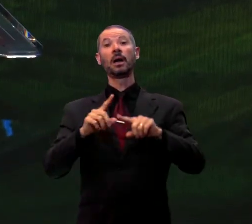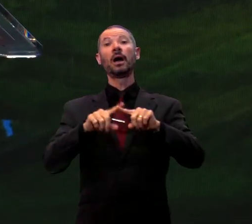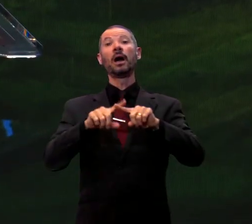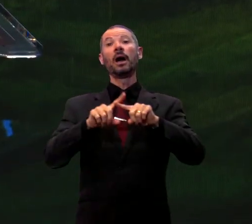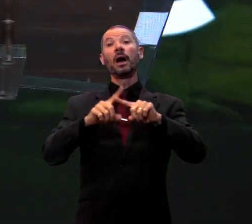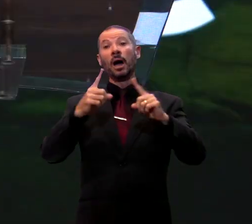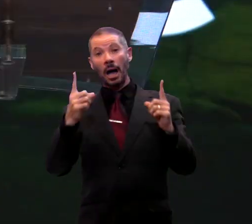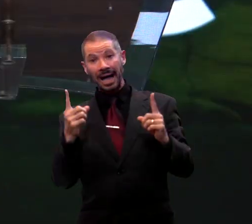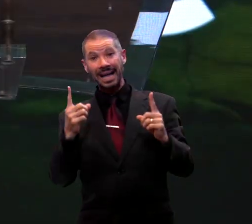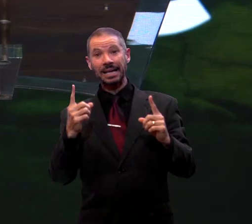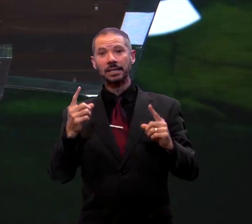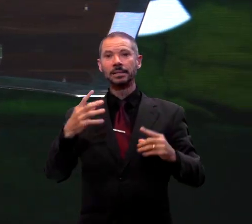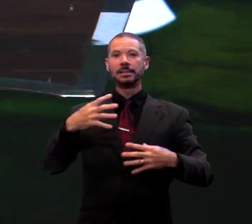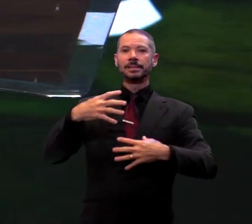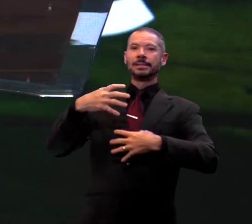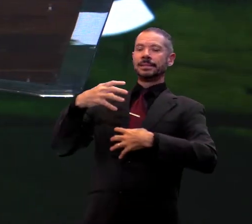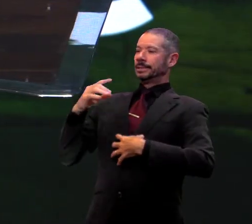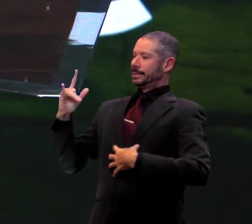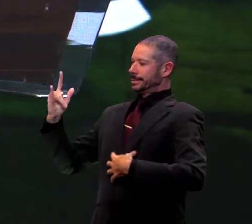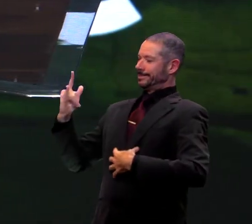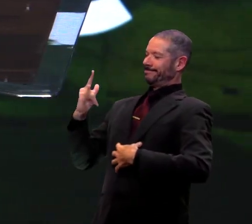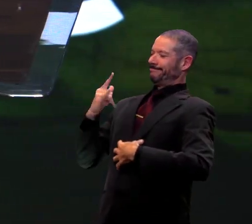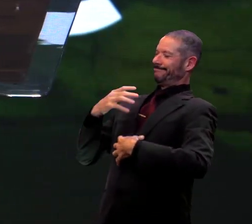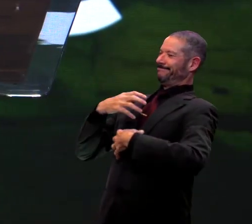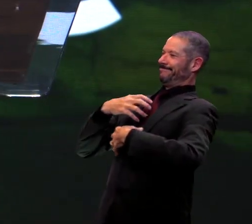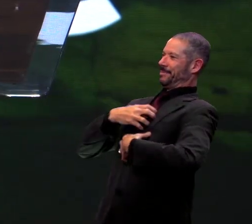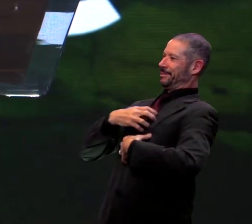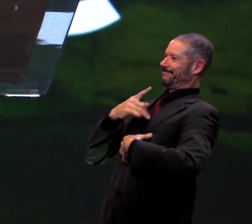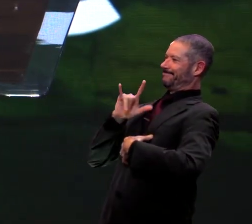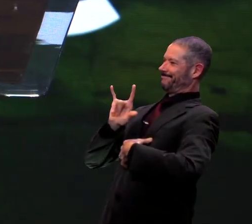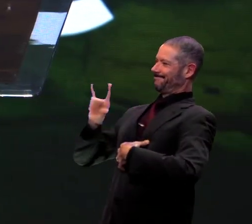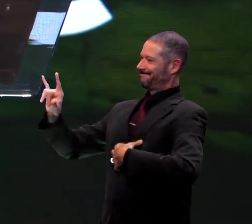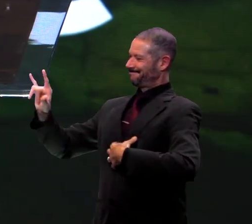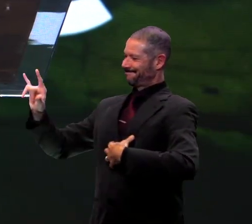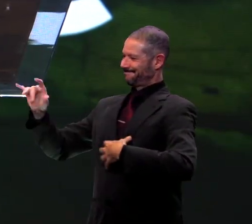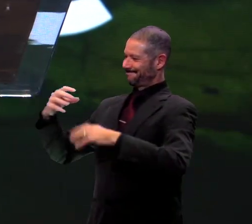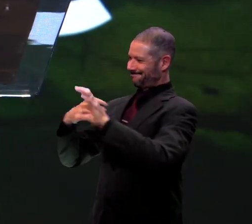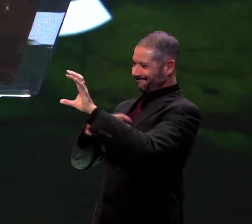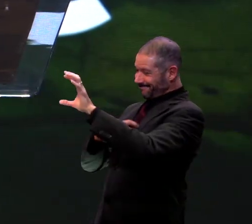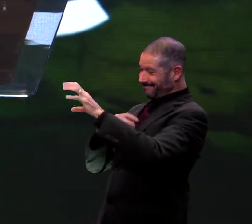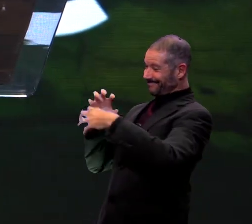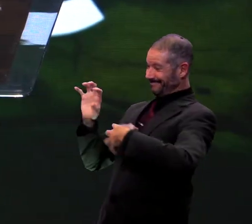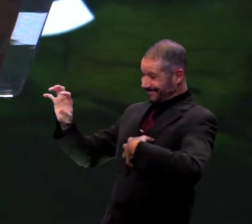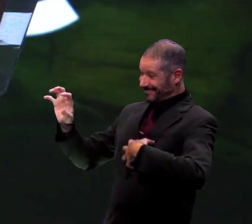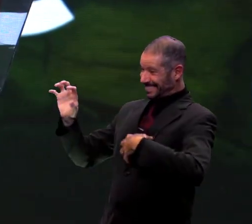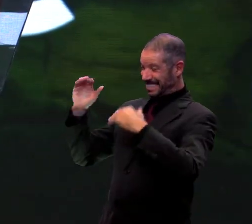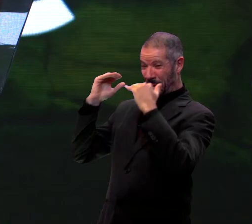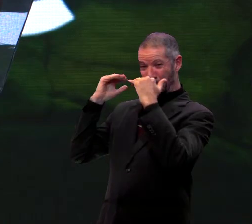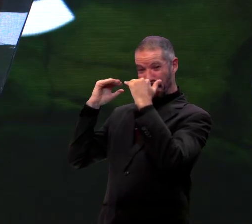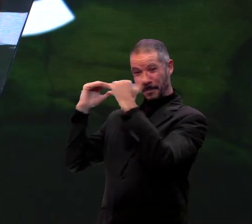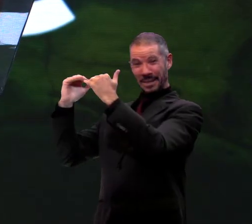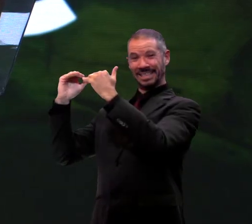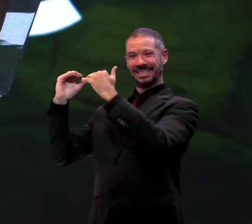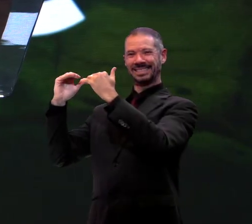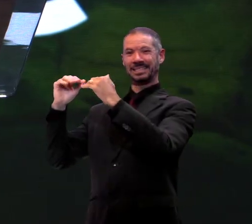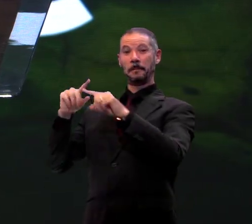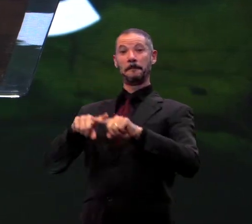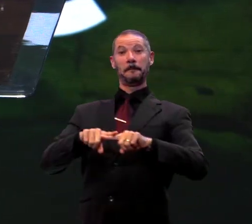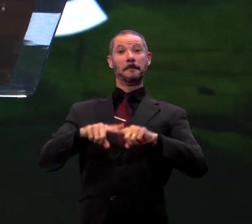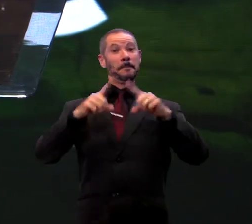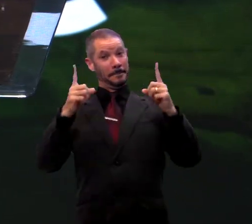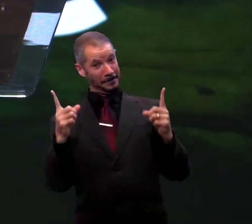quê? Porque se sentem amados e amam também. E porque amam, diz, eu vou obedecer.